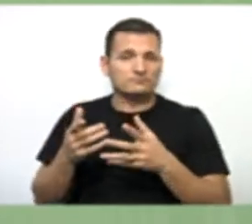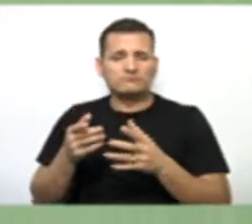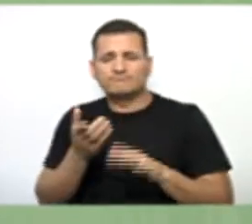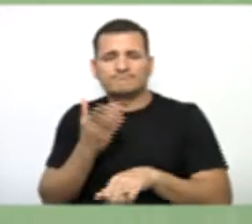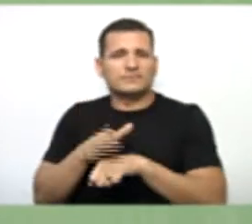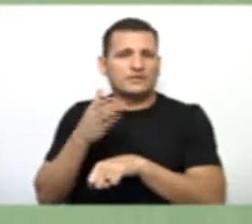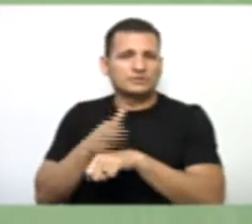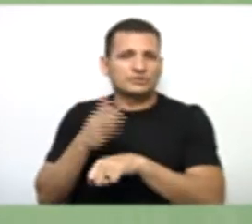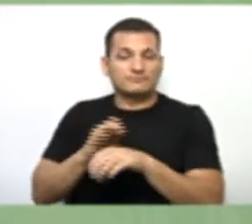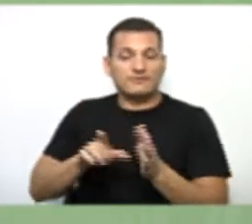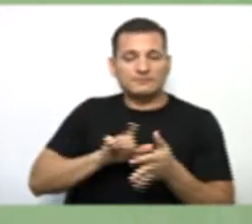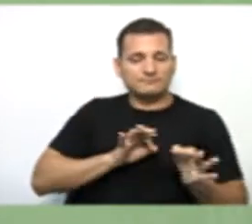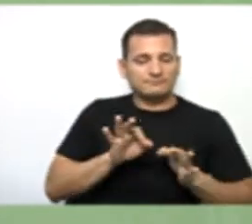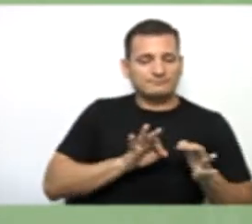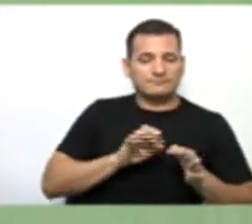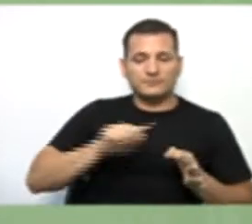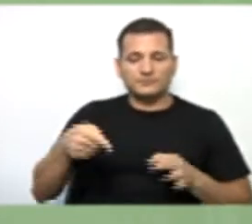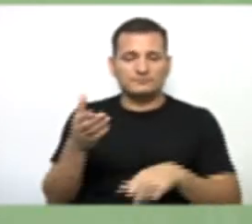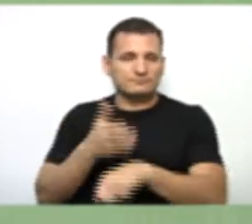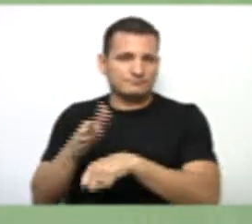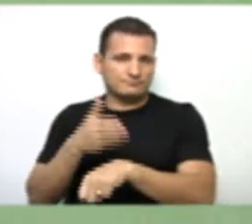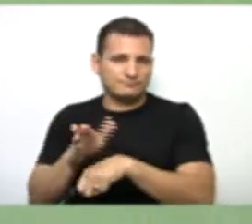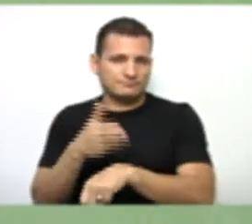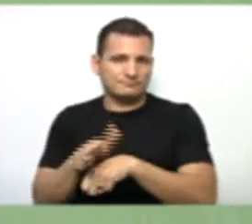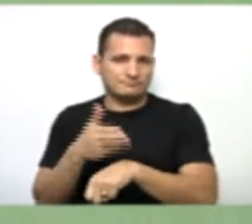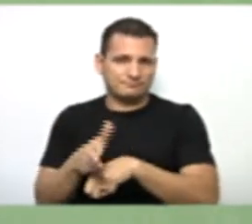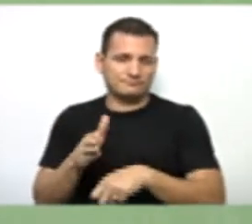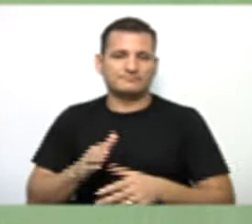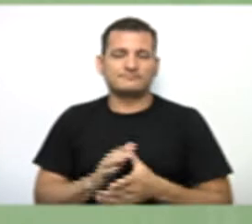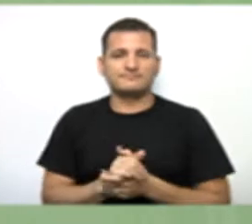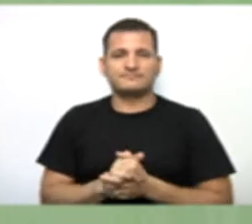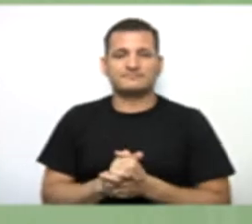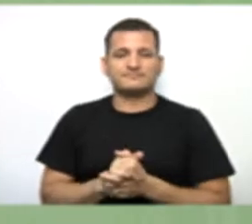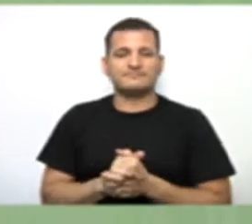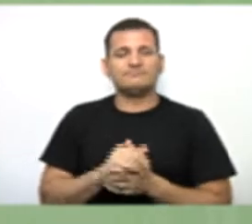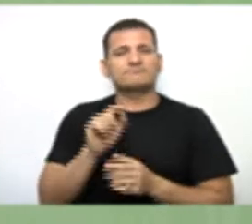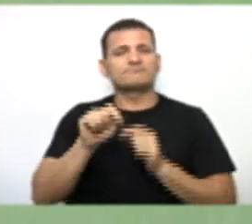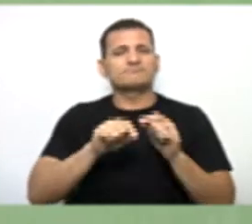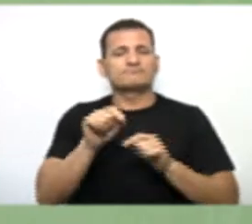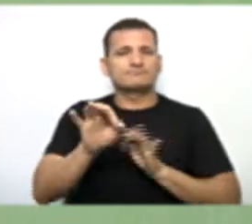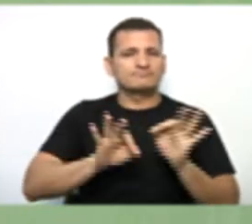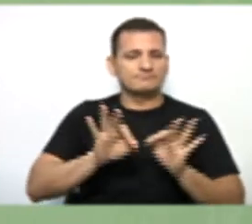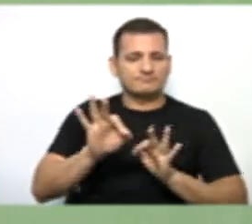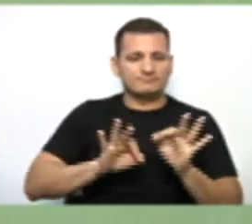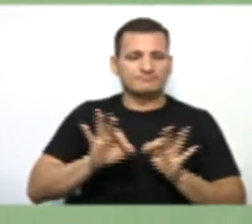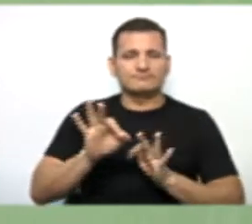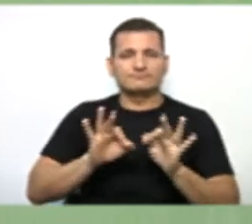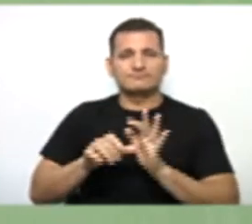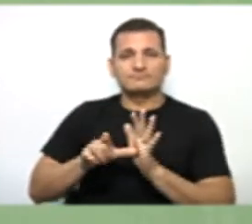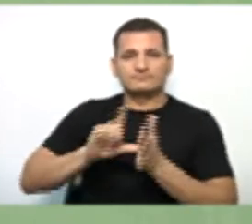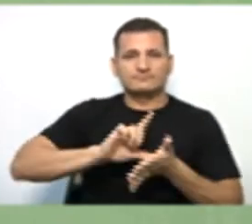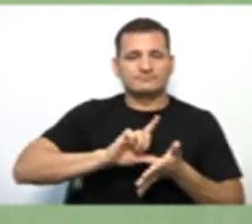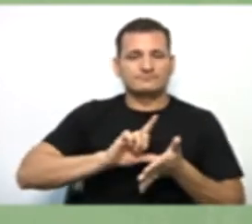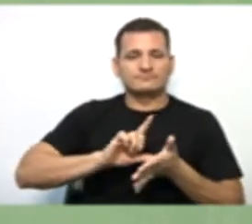que preparou, ou seja, o que planejou